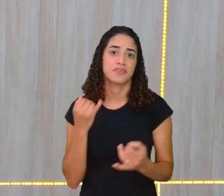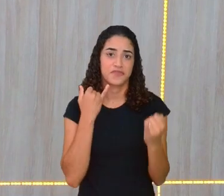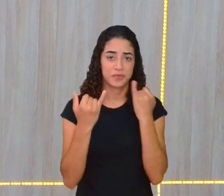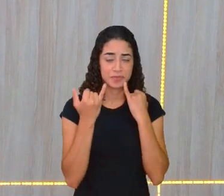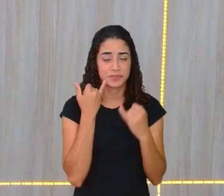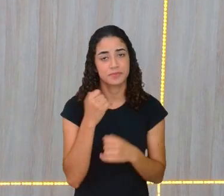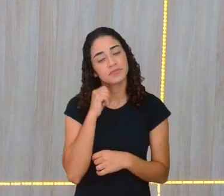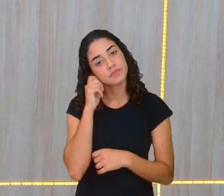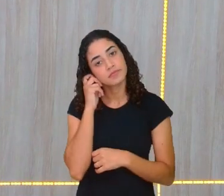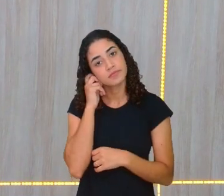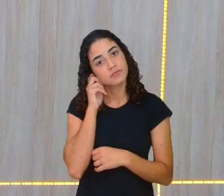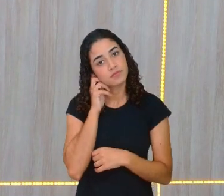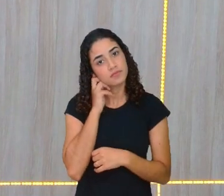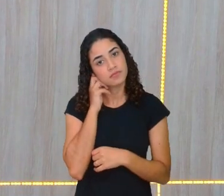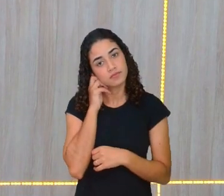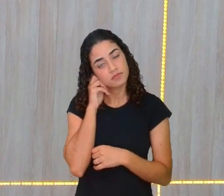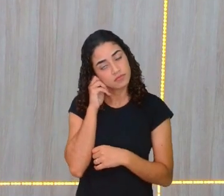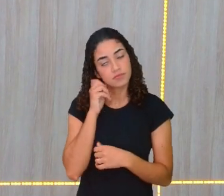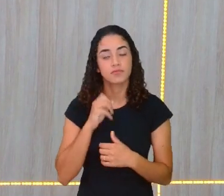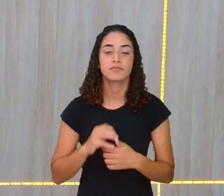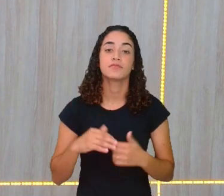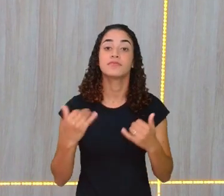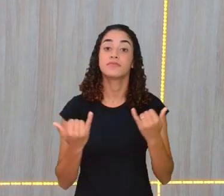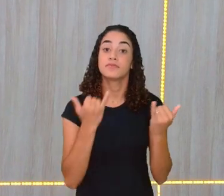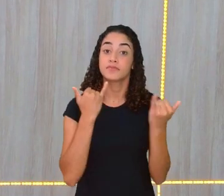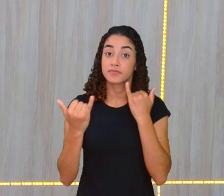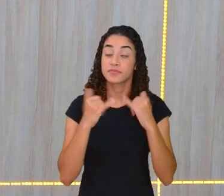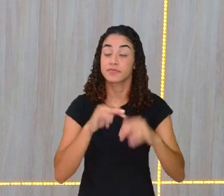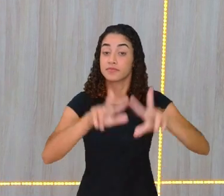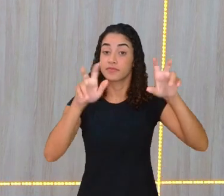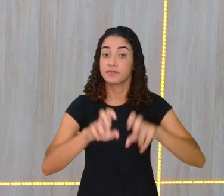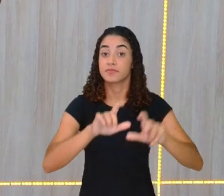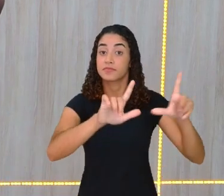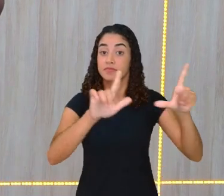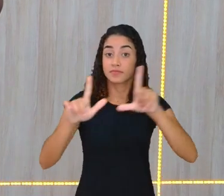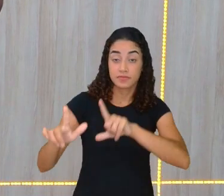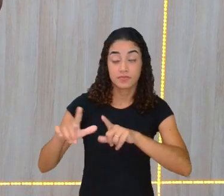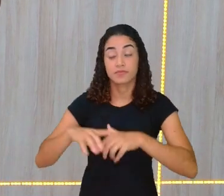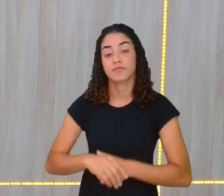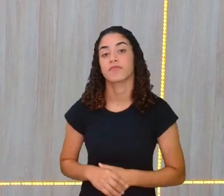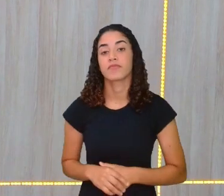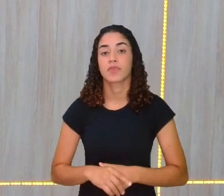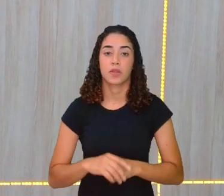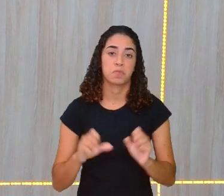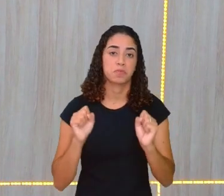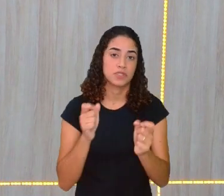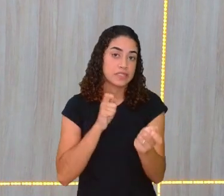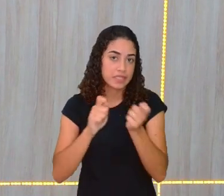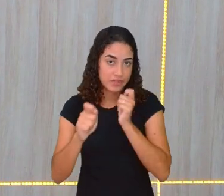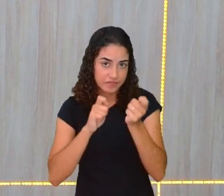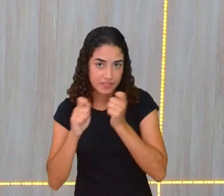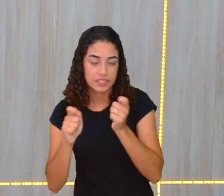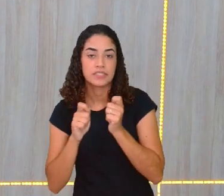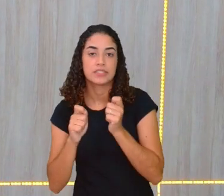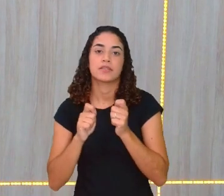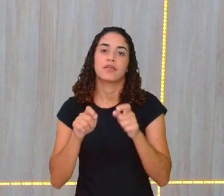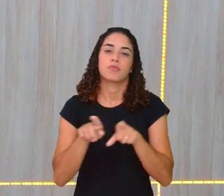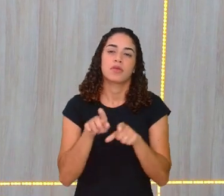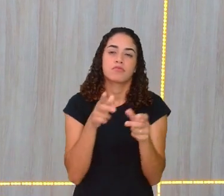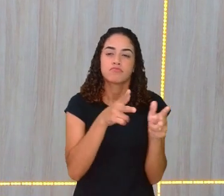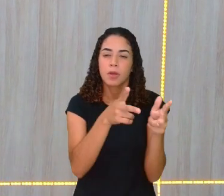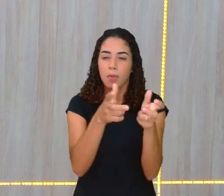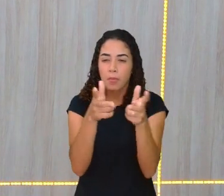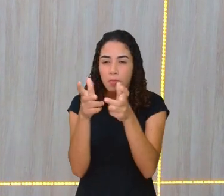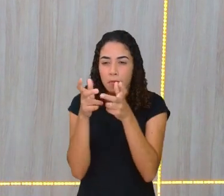essas informações, tá? E as informações sobre as obras, né? Além de fazer uma entrevista e uma curadoria com